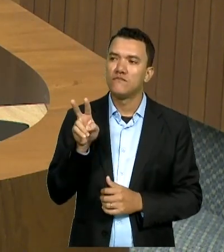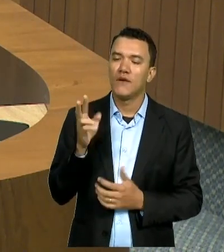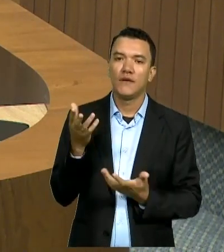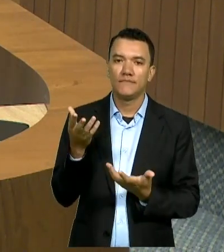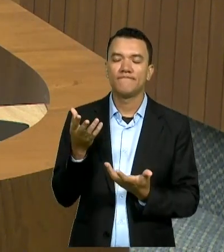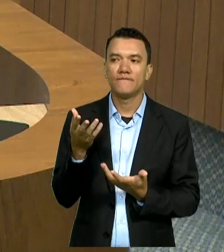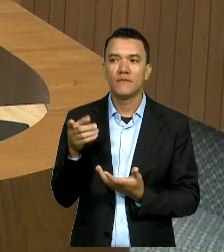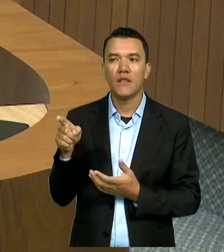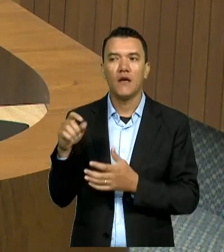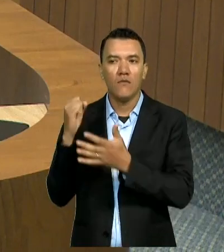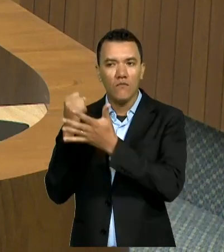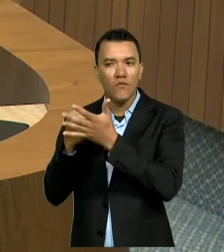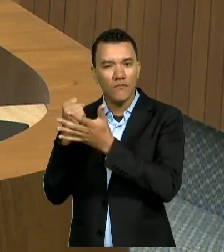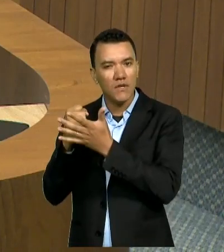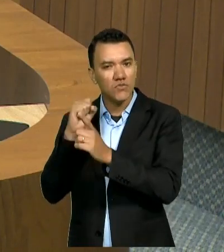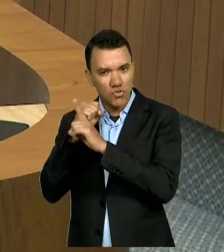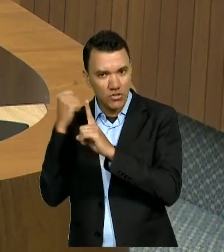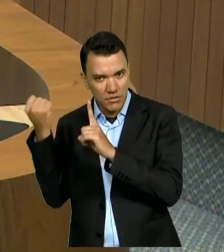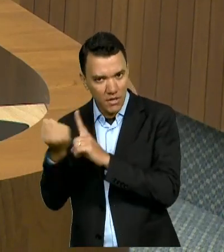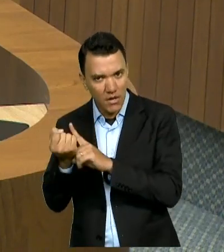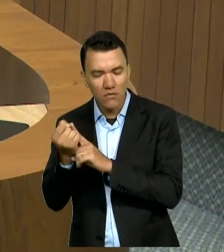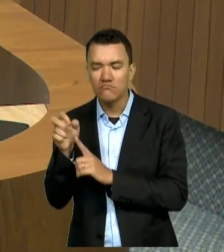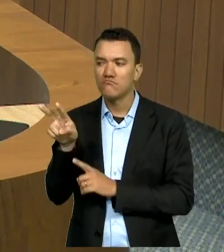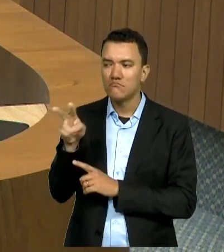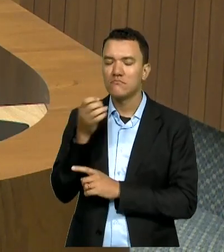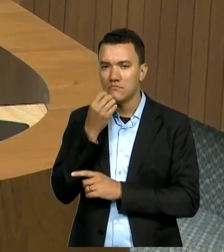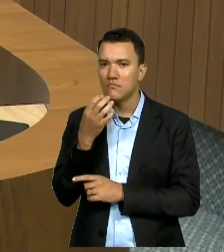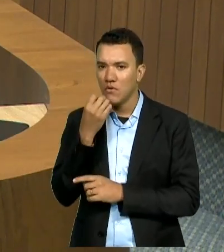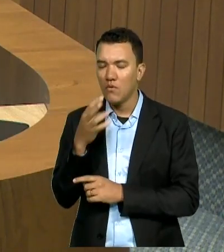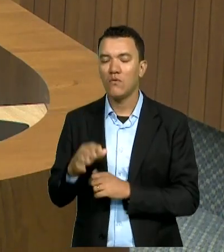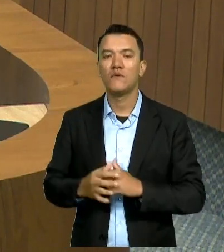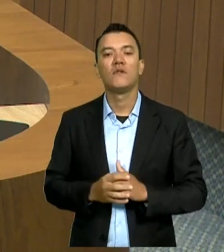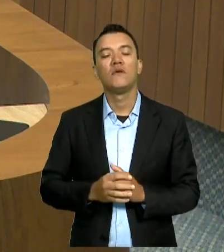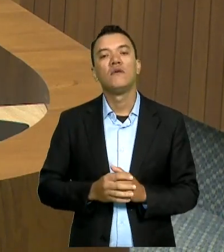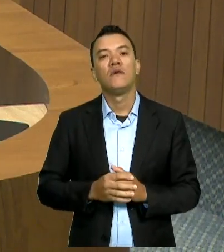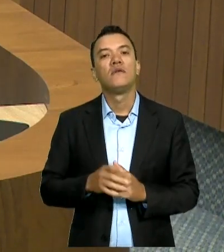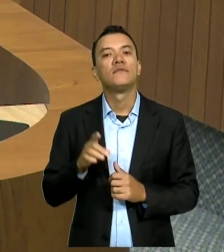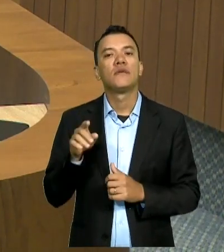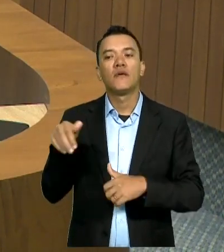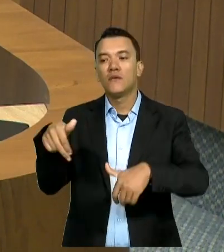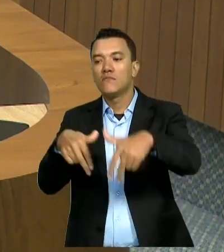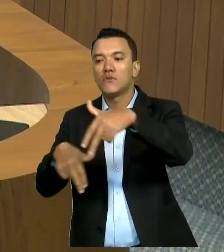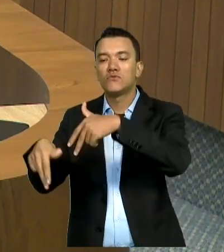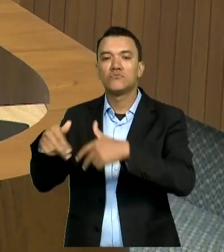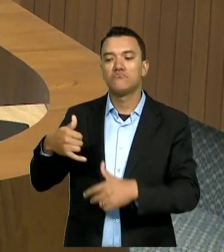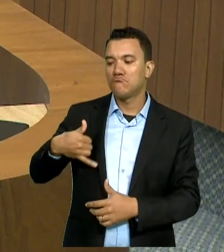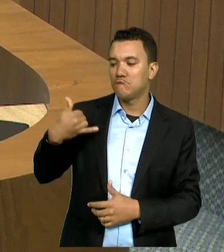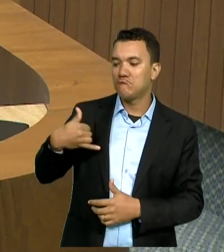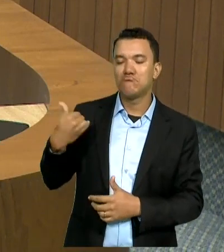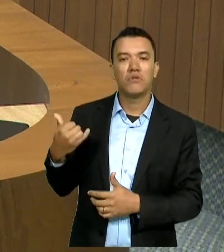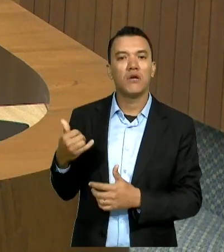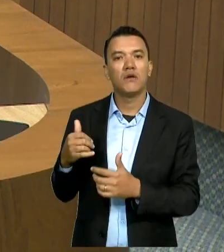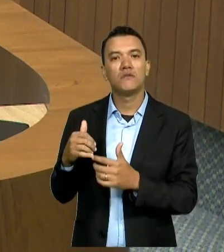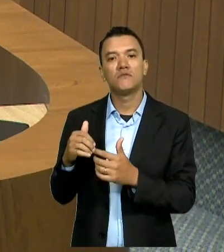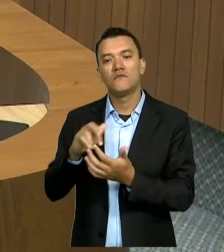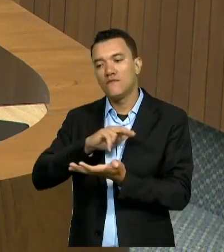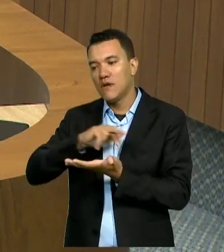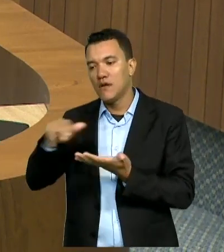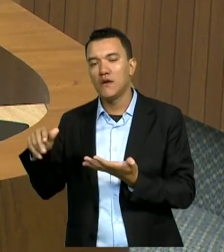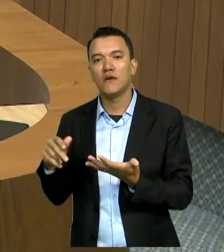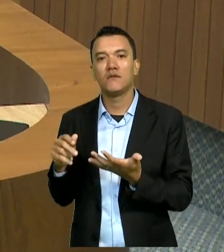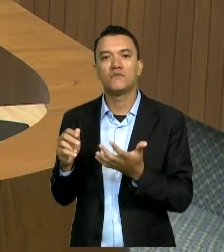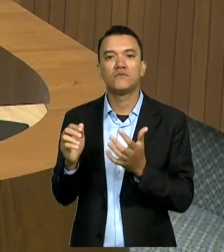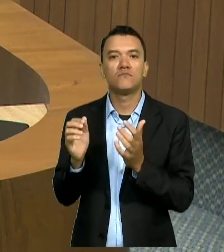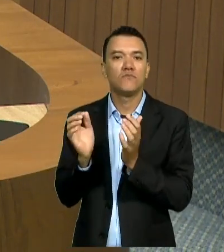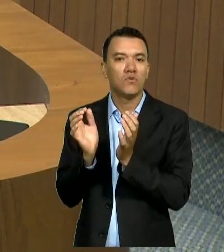esses movimentos sociais, movimentos esses que envolvem pessoas de todas as idades, de todas as classes, inclusive ontem,